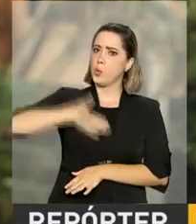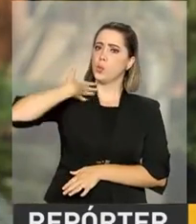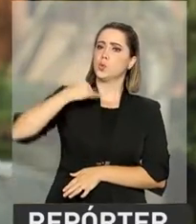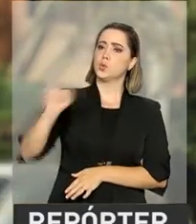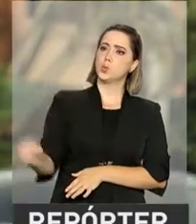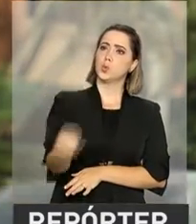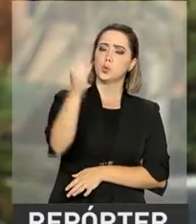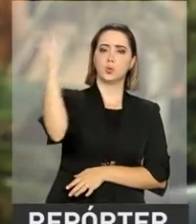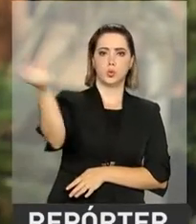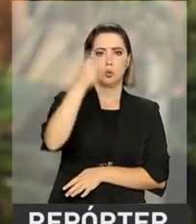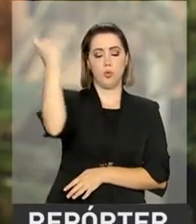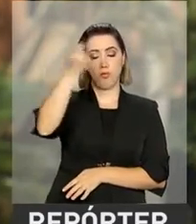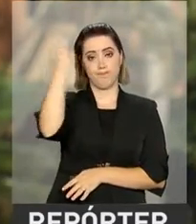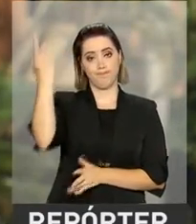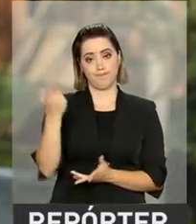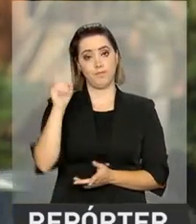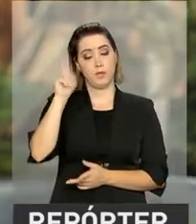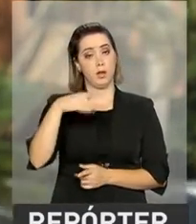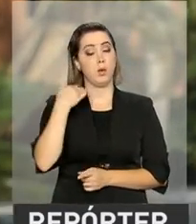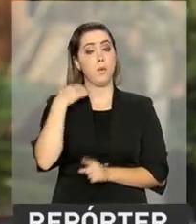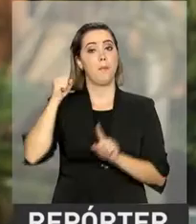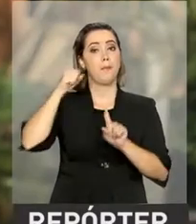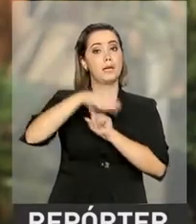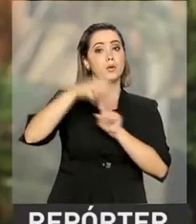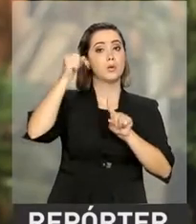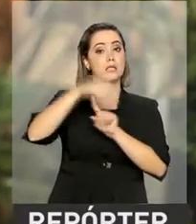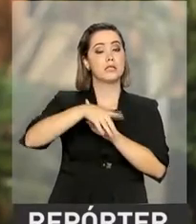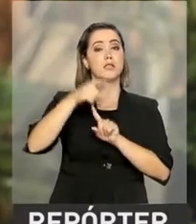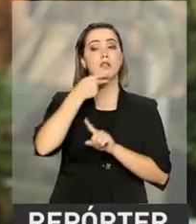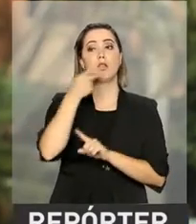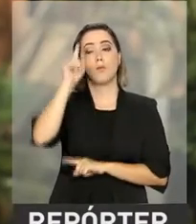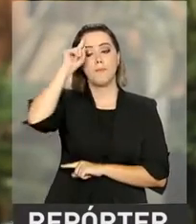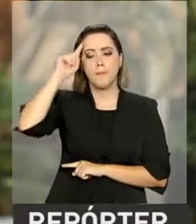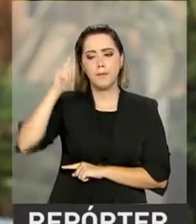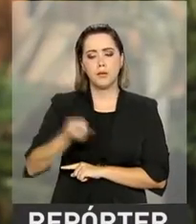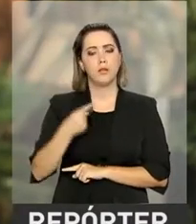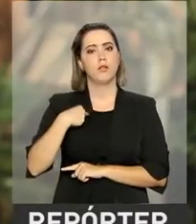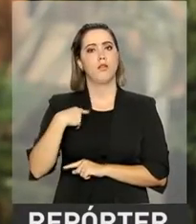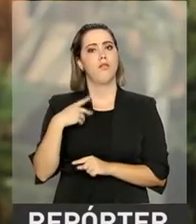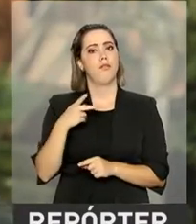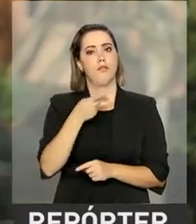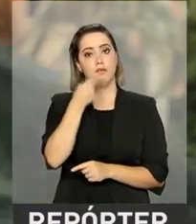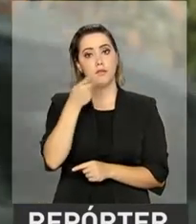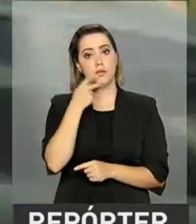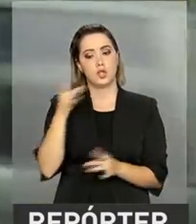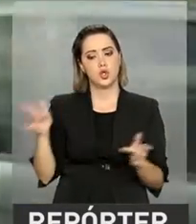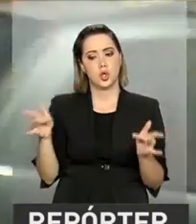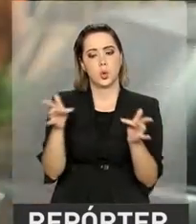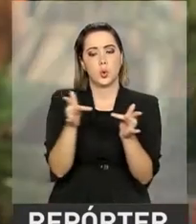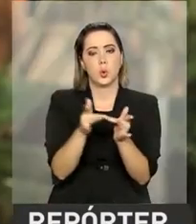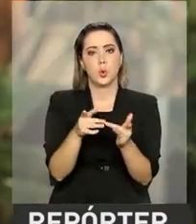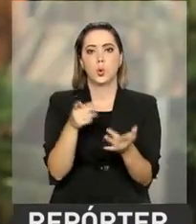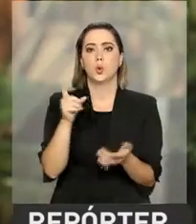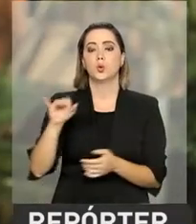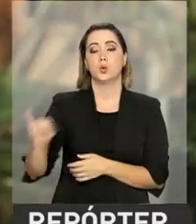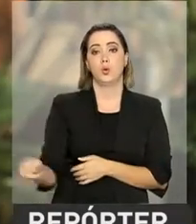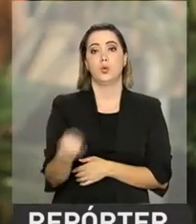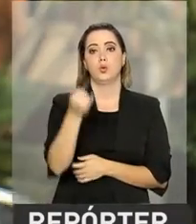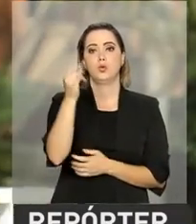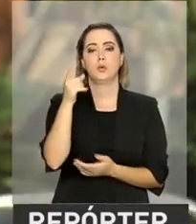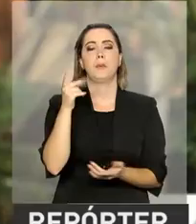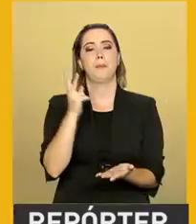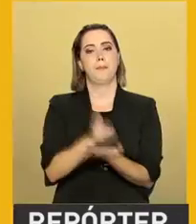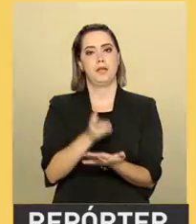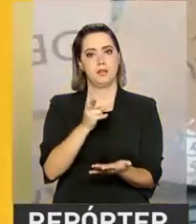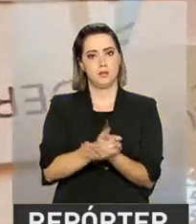em atraso é que o banco central editou uma resolução que mantém a taxa de juros contratada mesmo que as prestações não estejam